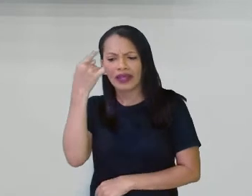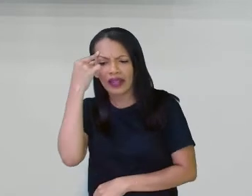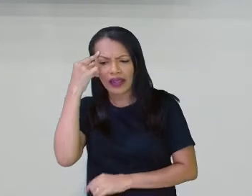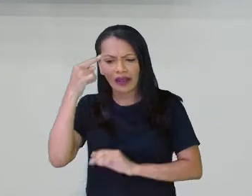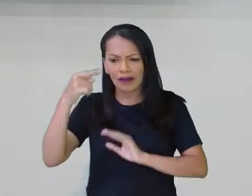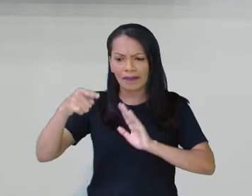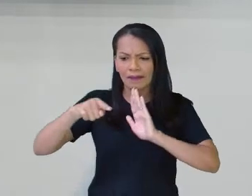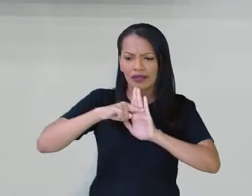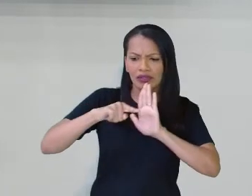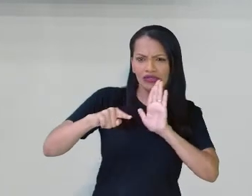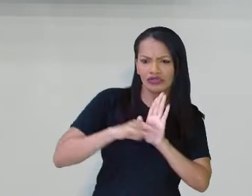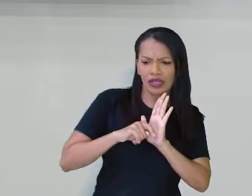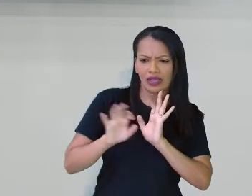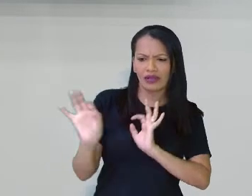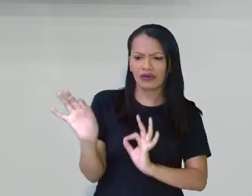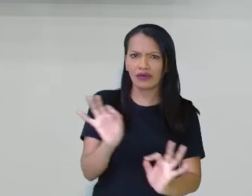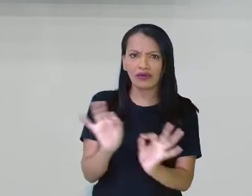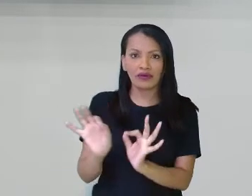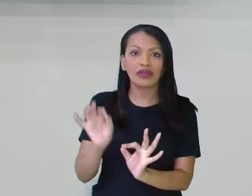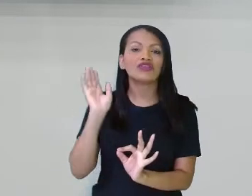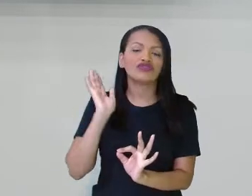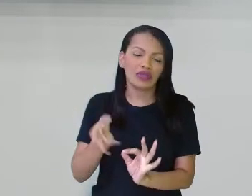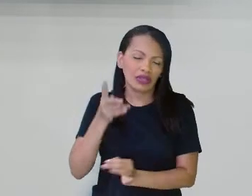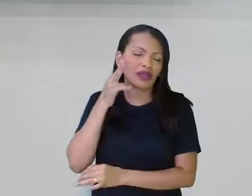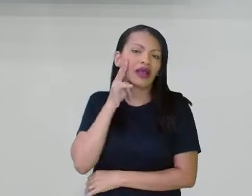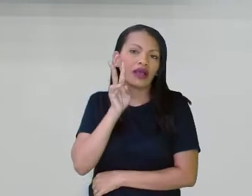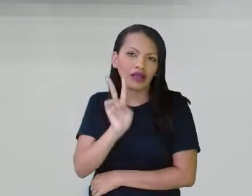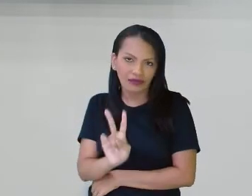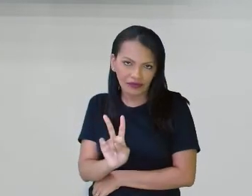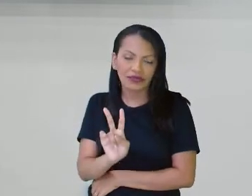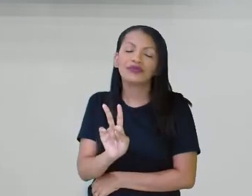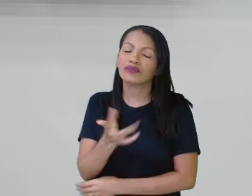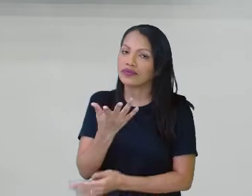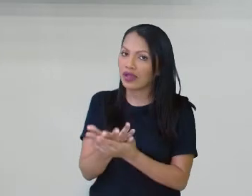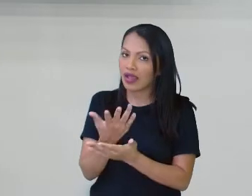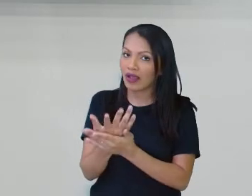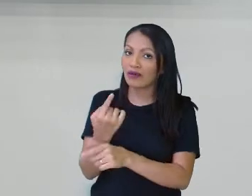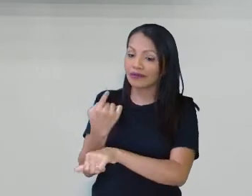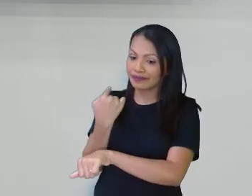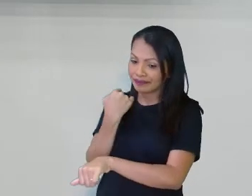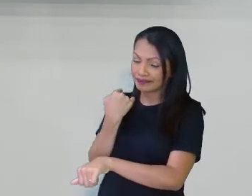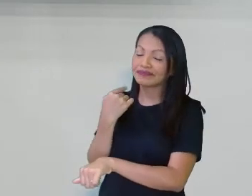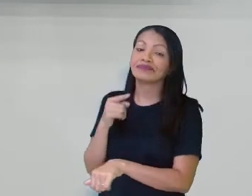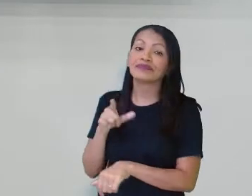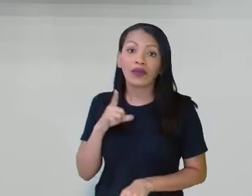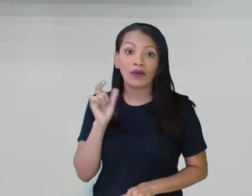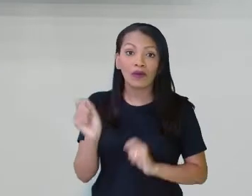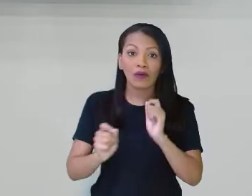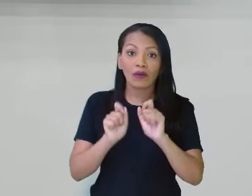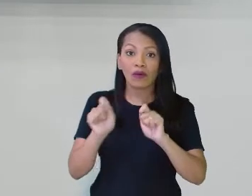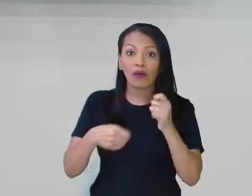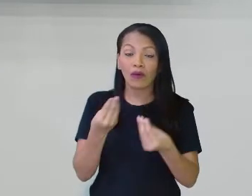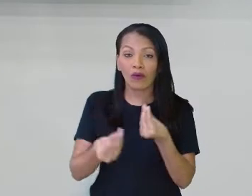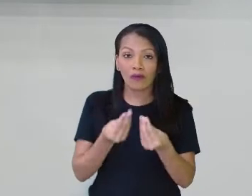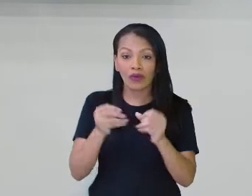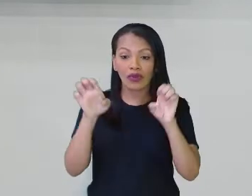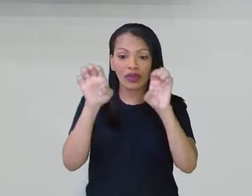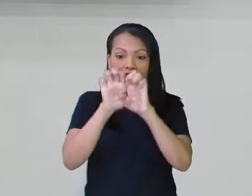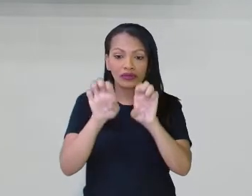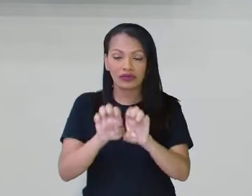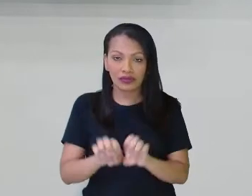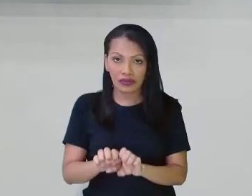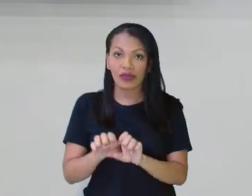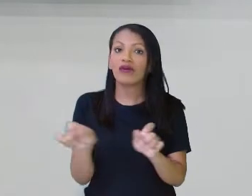Já tivemos aulas sobre isso e hoje a gente vai pensar um pouquinho na estrutura de um verbete para poder escrever